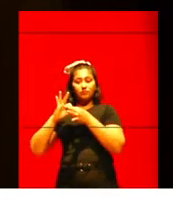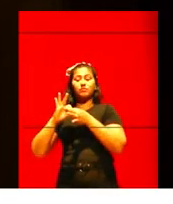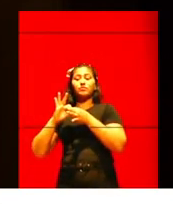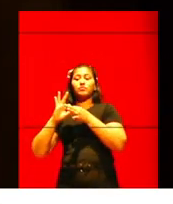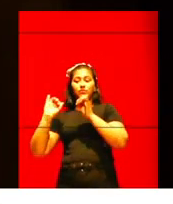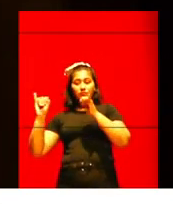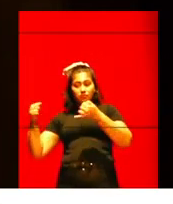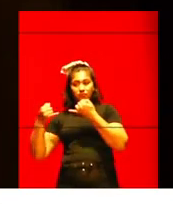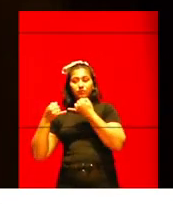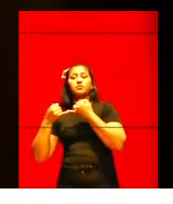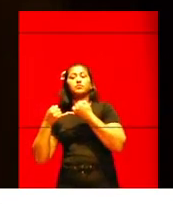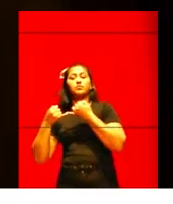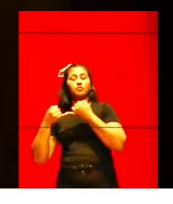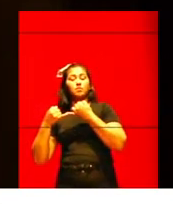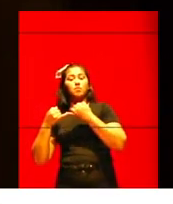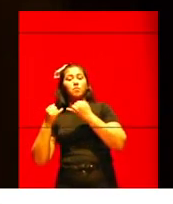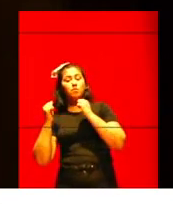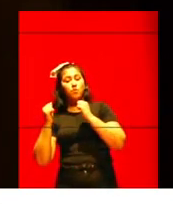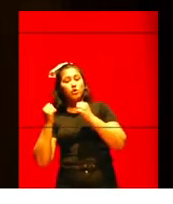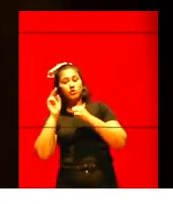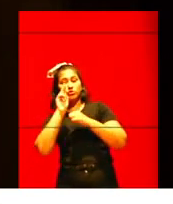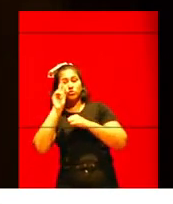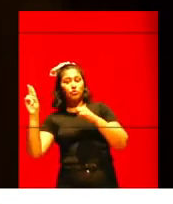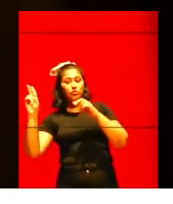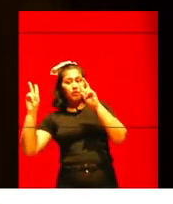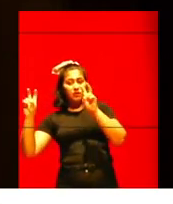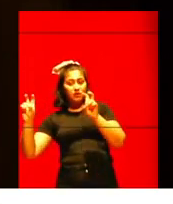caso, a cadeia também pode ser chamada de